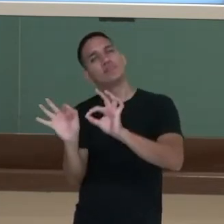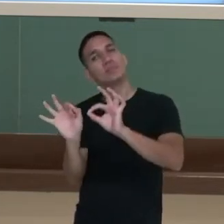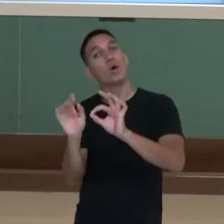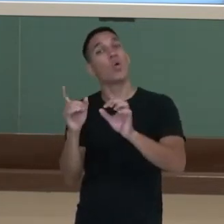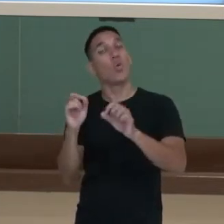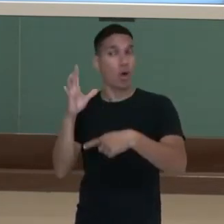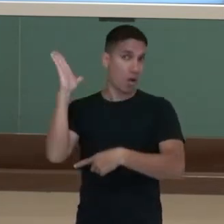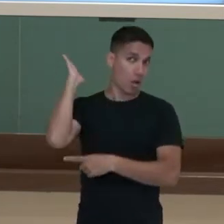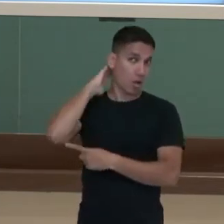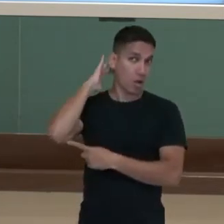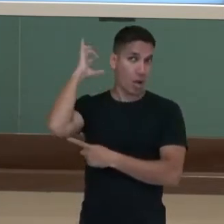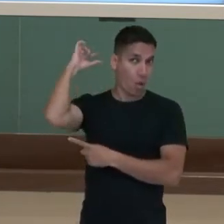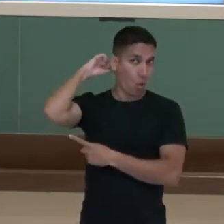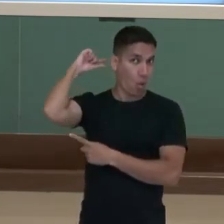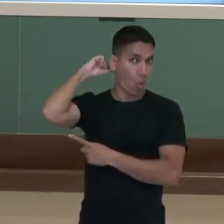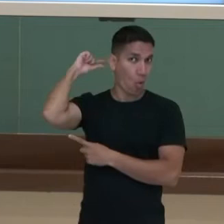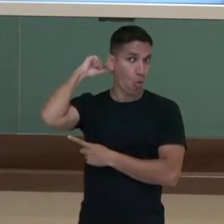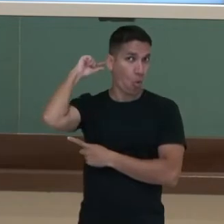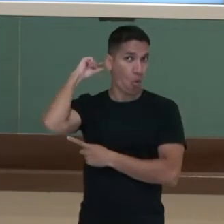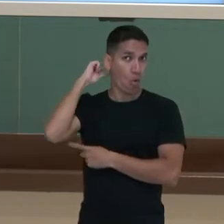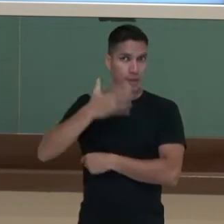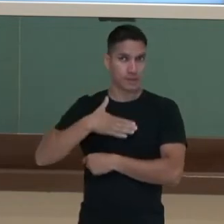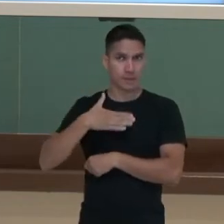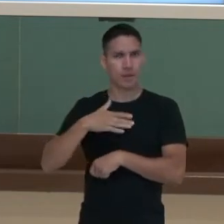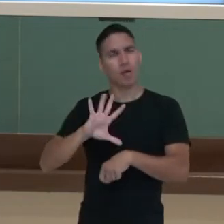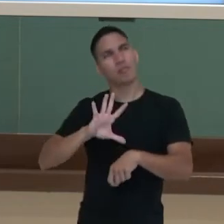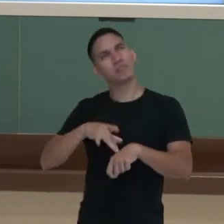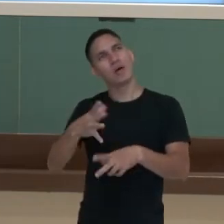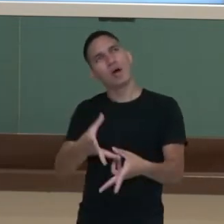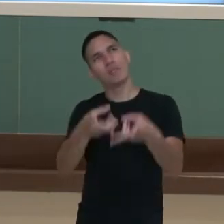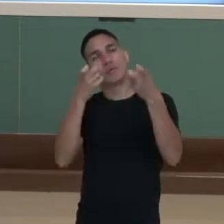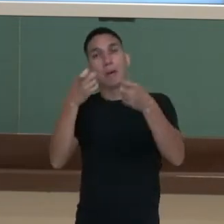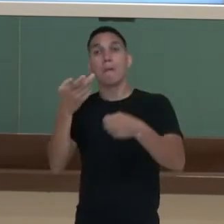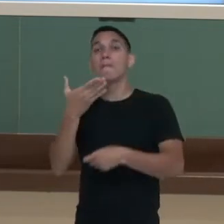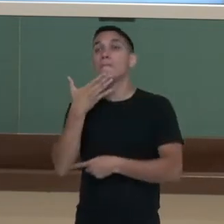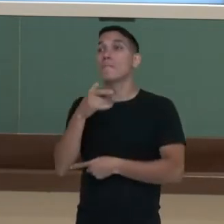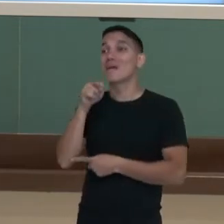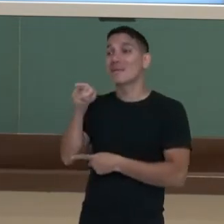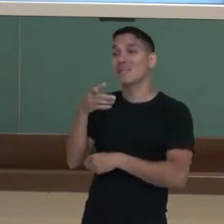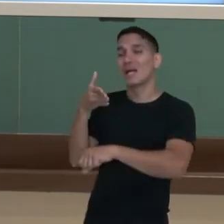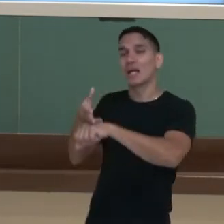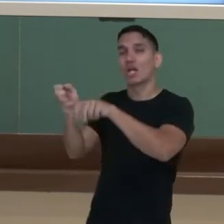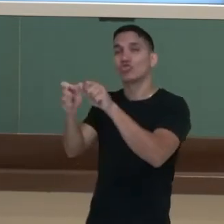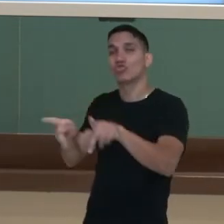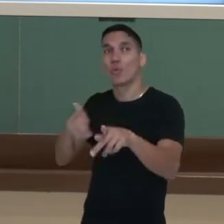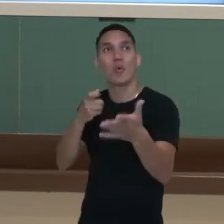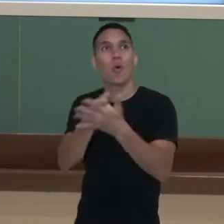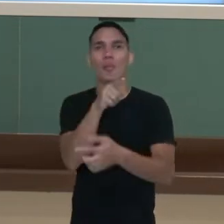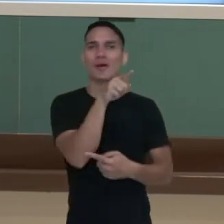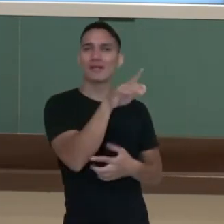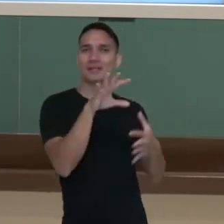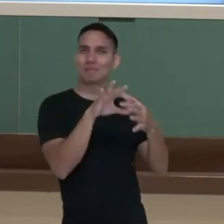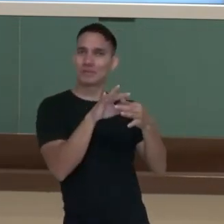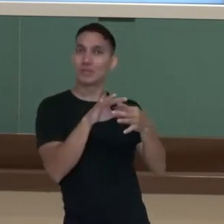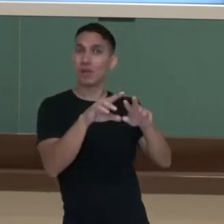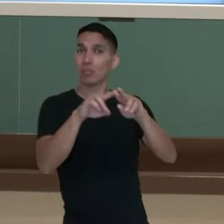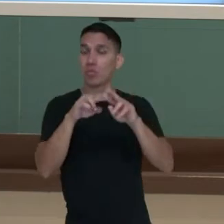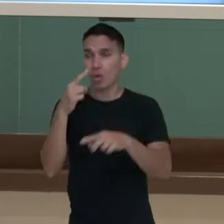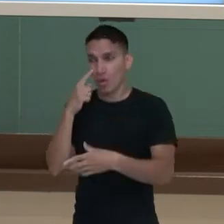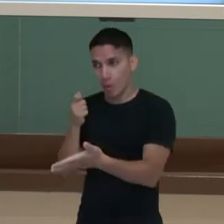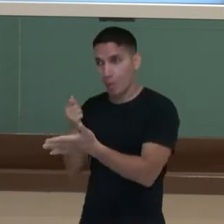seu subconsciente, muitas vezes quando você vai ao shopping, pede para comprar aquilo. E quando você compra aquilo, você